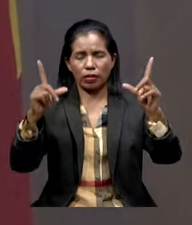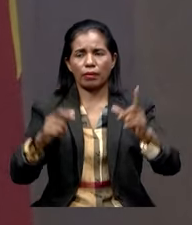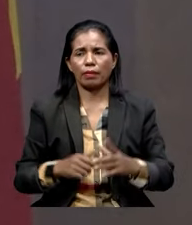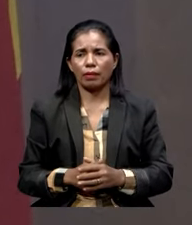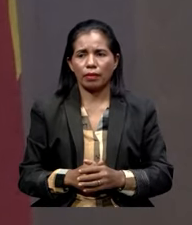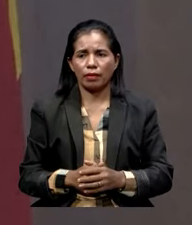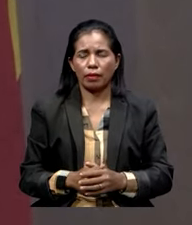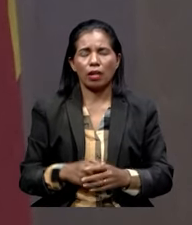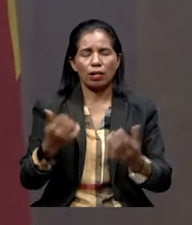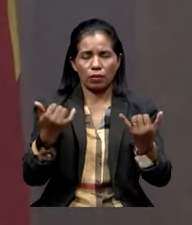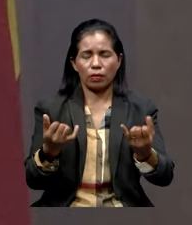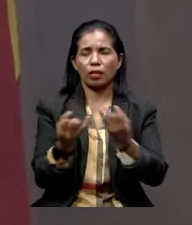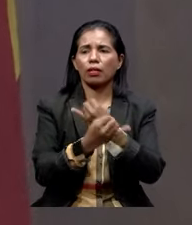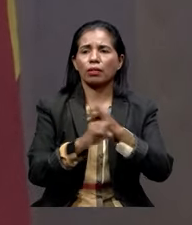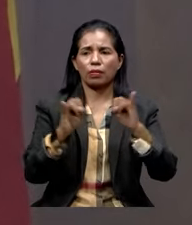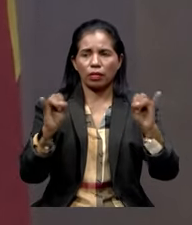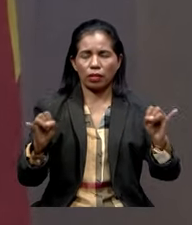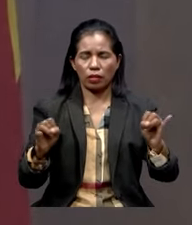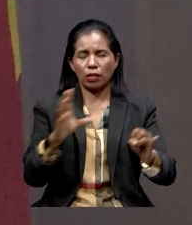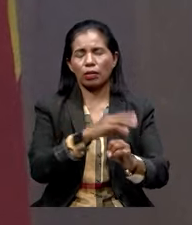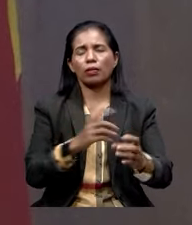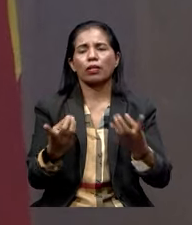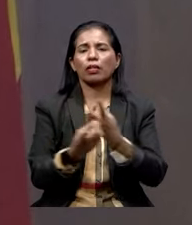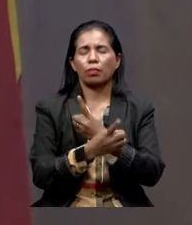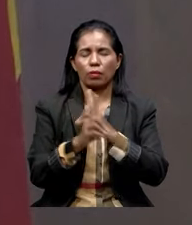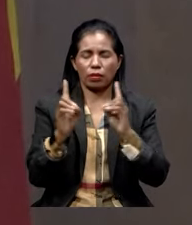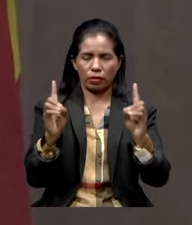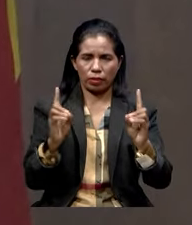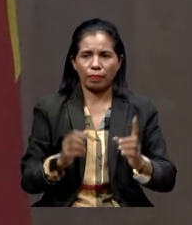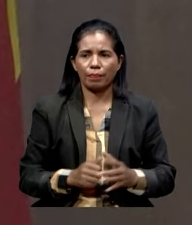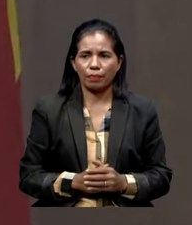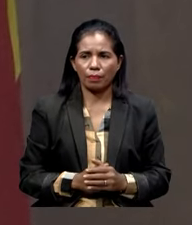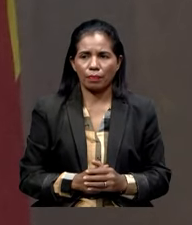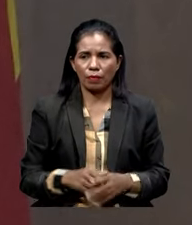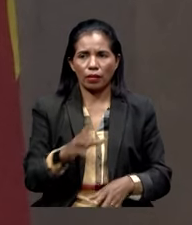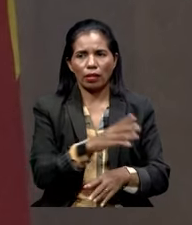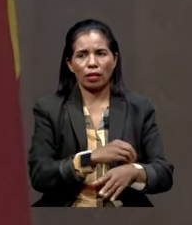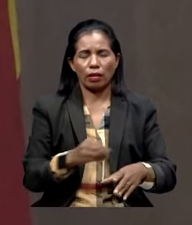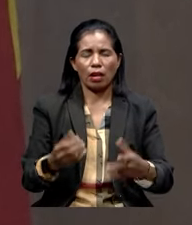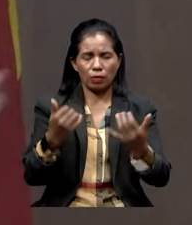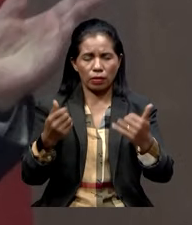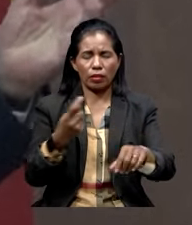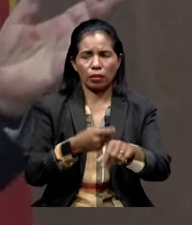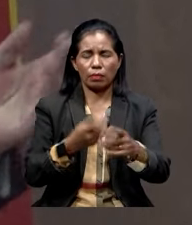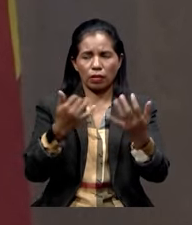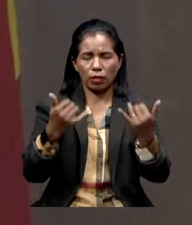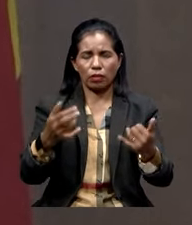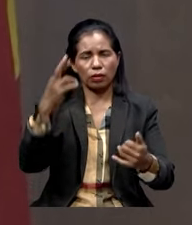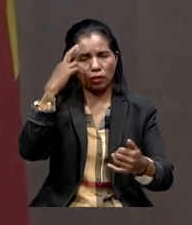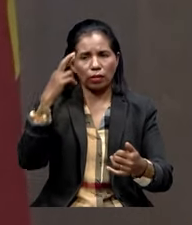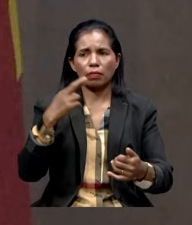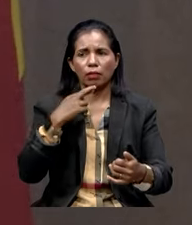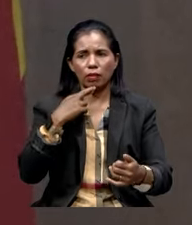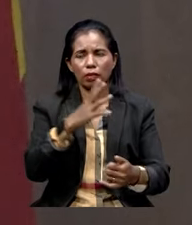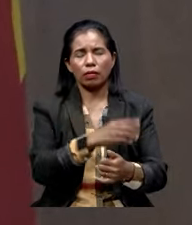à independência e à democracia. E recordo que, ao mesmo tempo, Ramos Horta